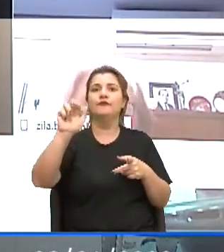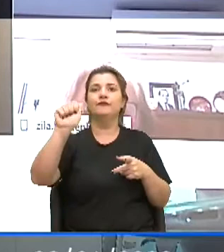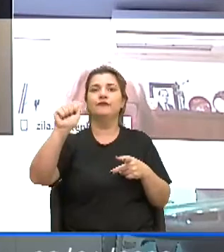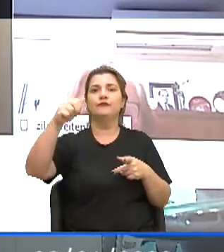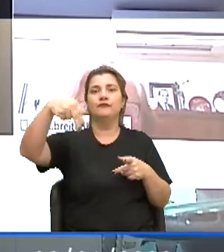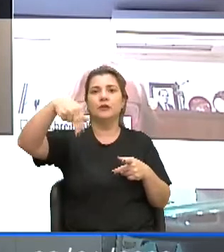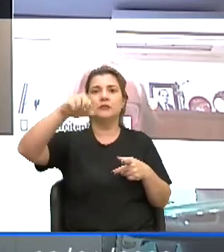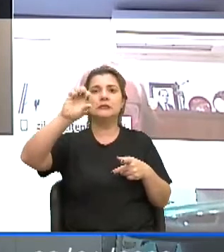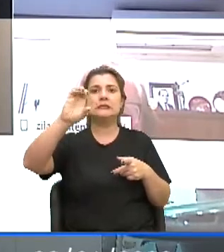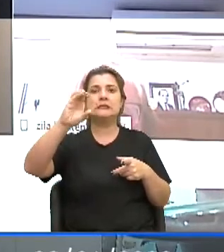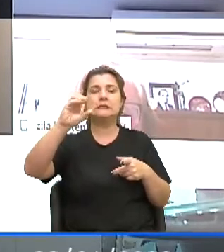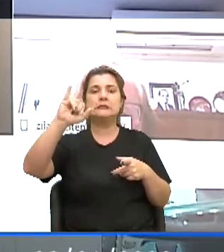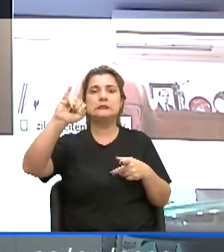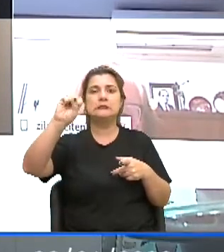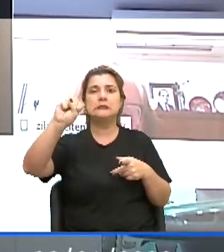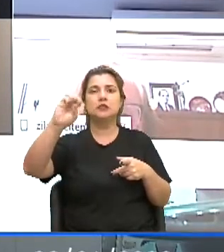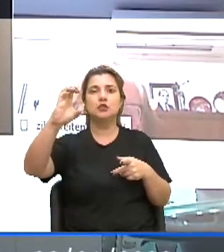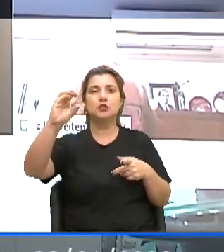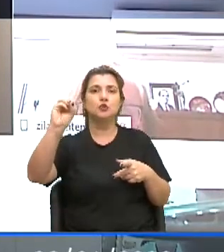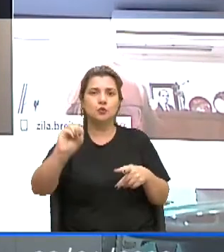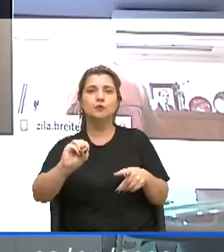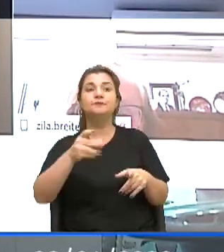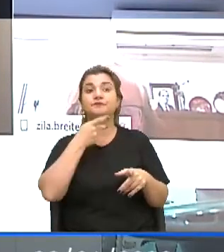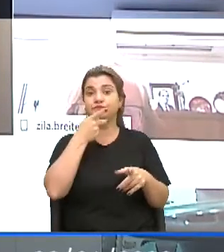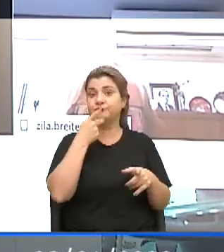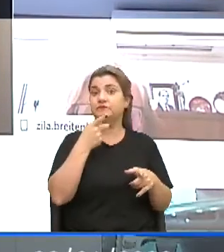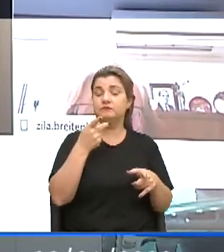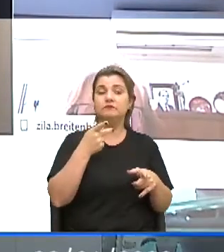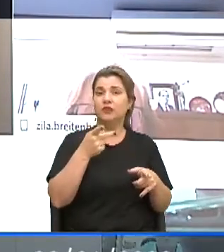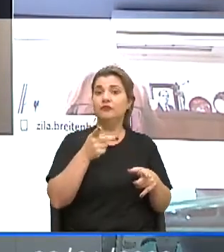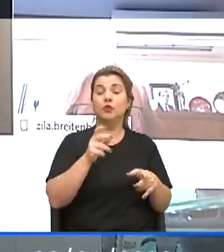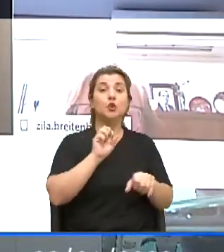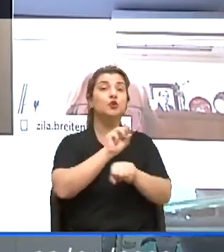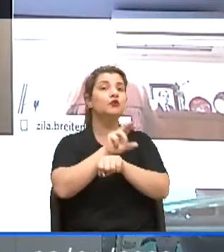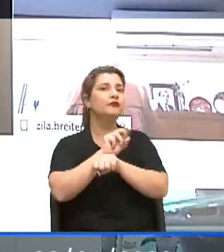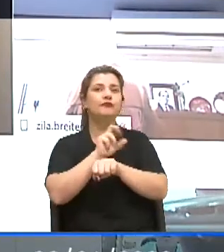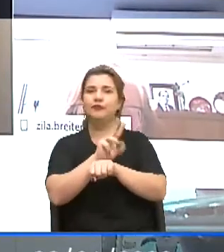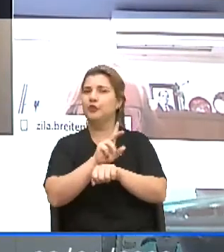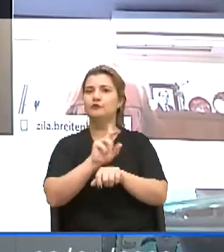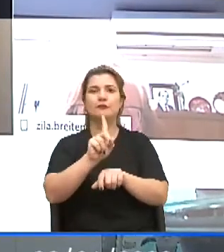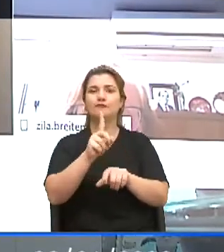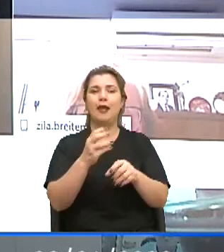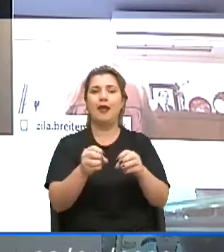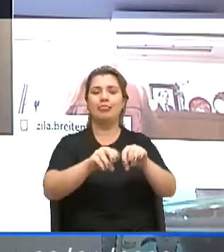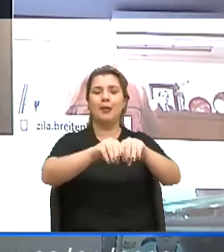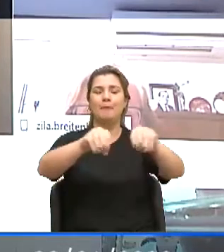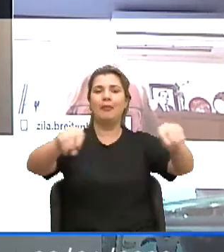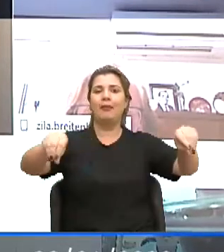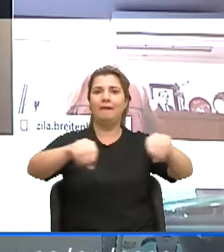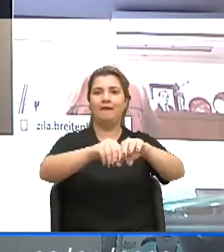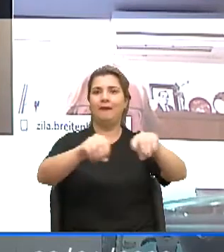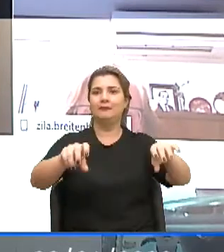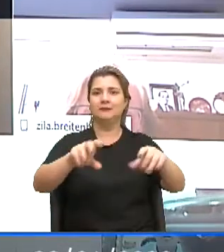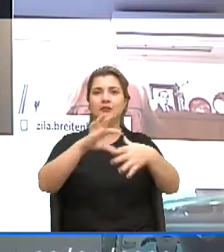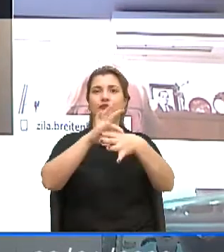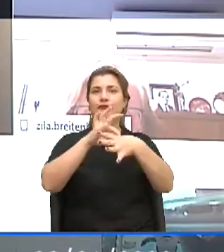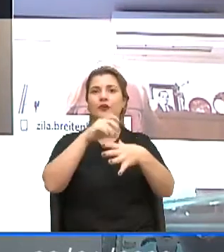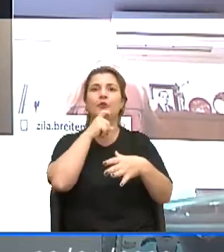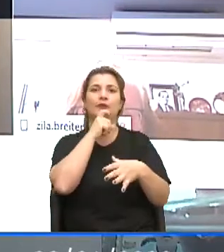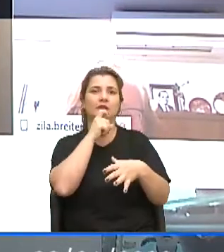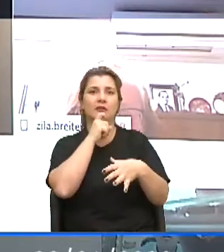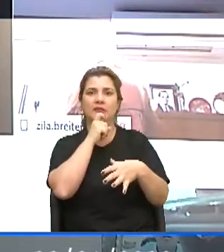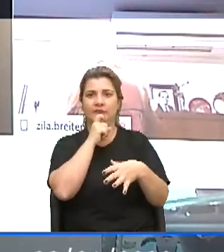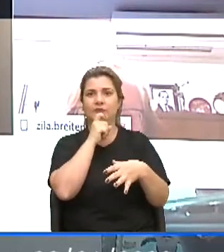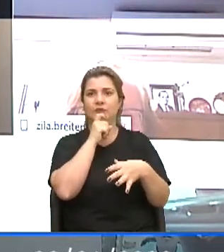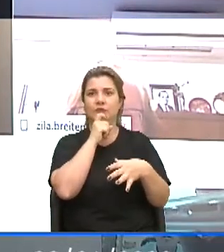sabe que o vírus não está na planta dos frigoríficos, né? Que o vírus não está na planta dos frigoríficos, e quem sabe ele veio na classe executiva. Eu nem diria